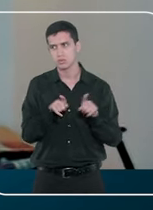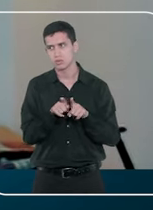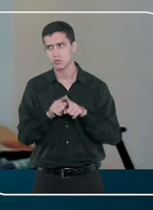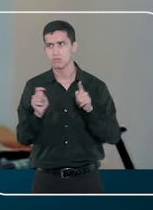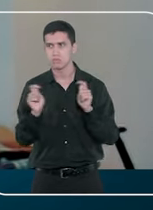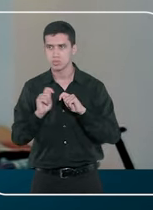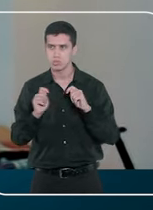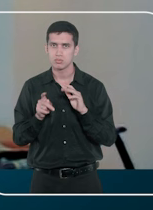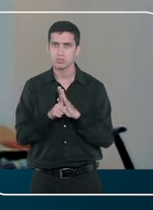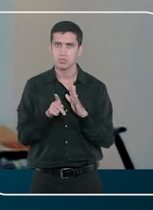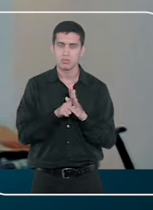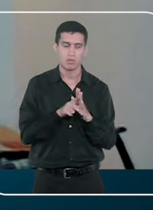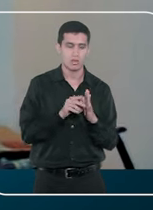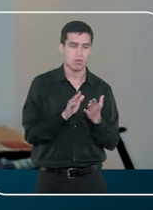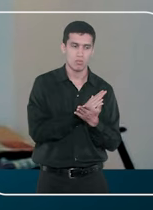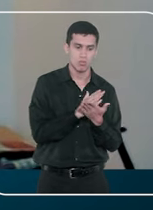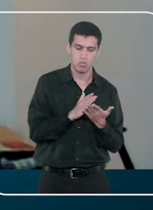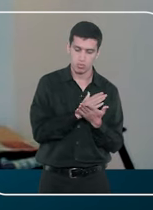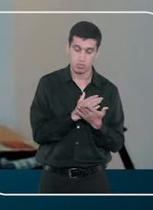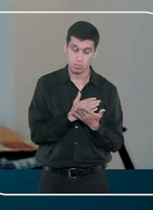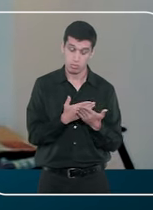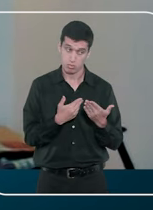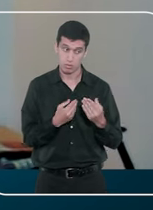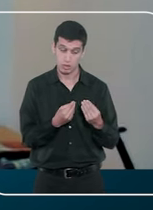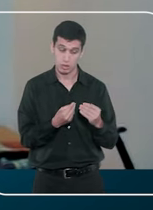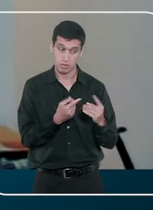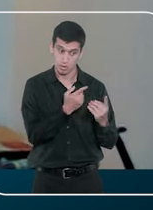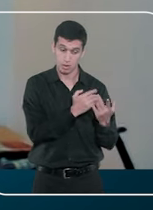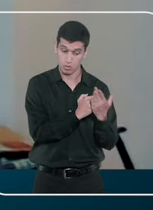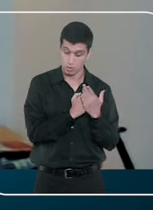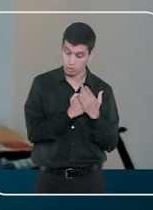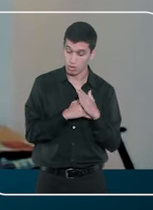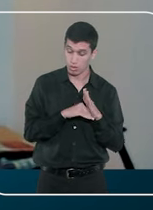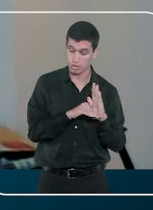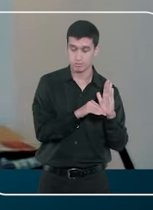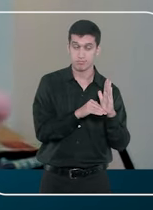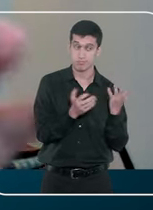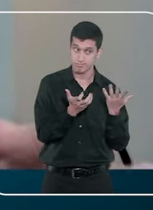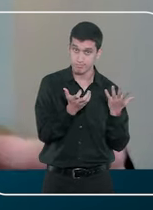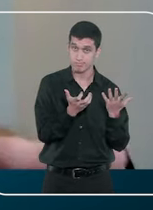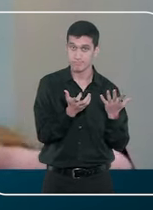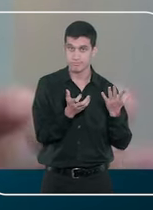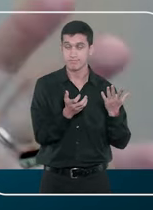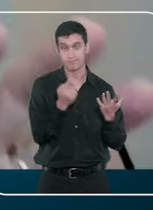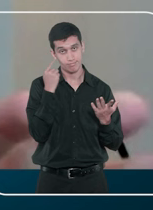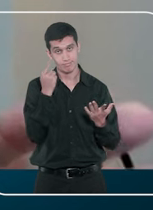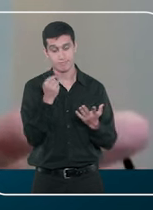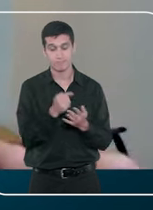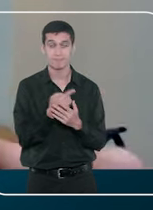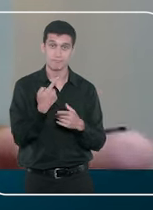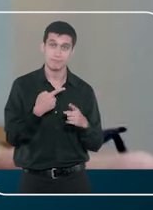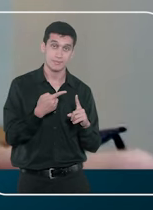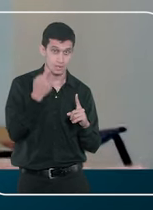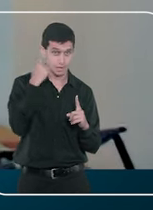de atrativos, digamos assim, também na esfera penal. Mas, bem colocado, acordo de leniência na esfera